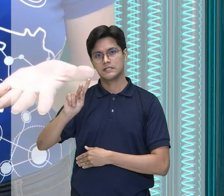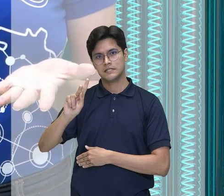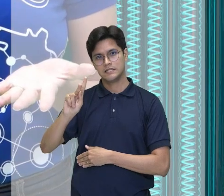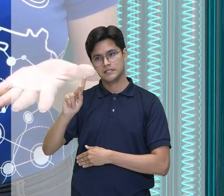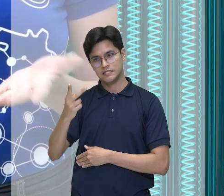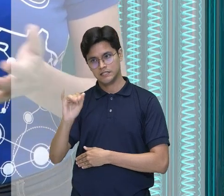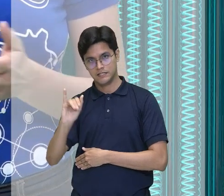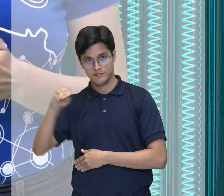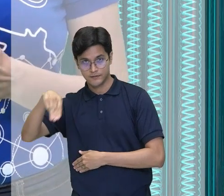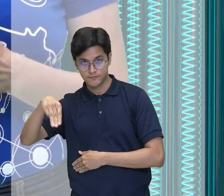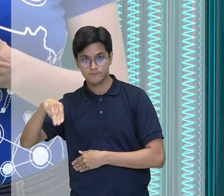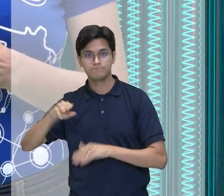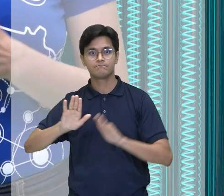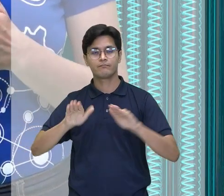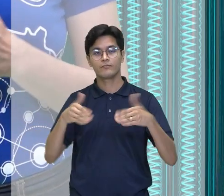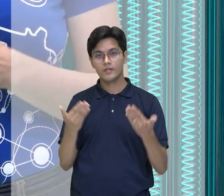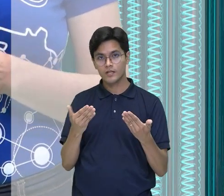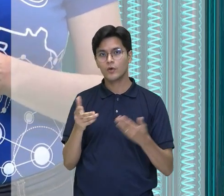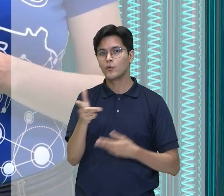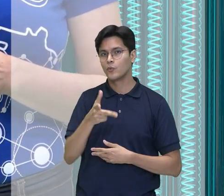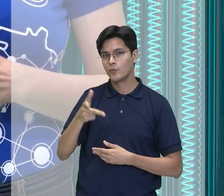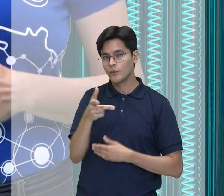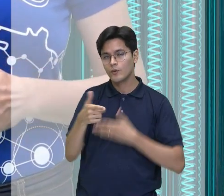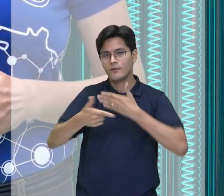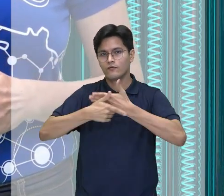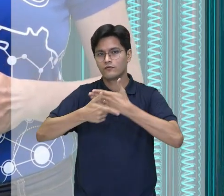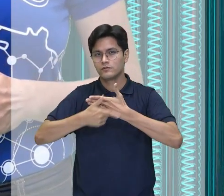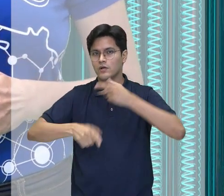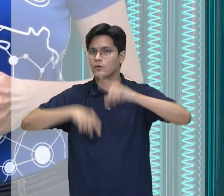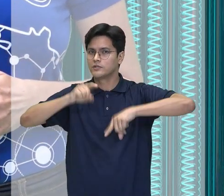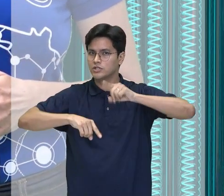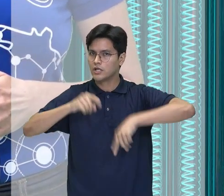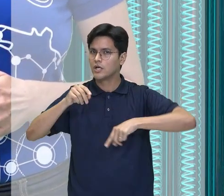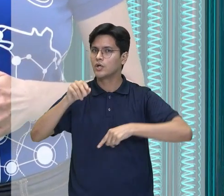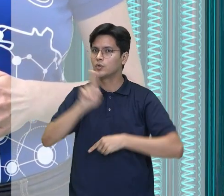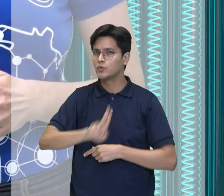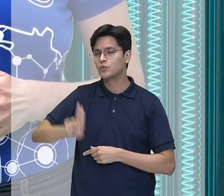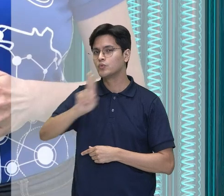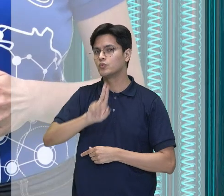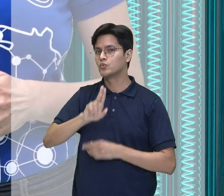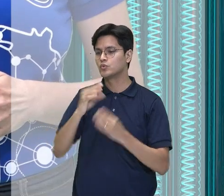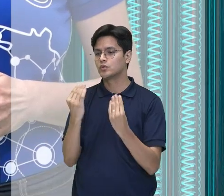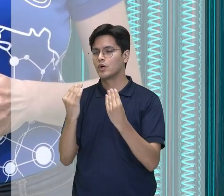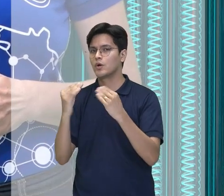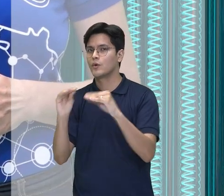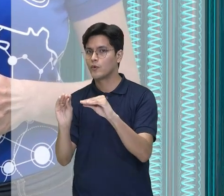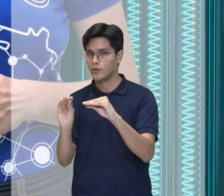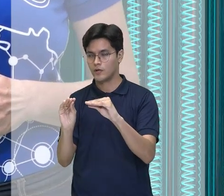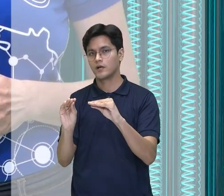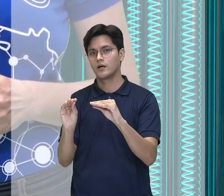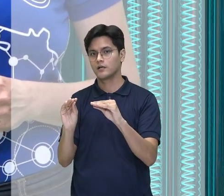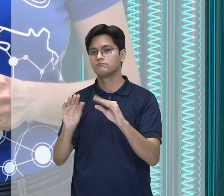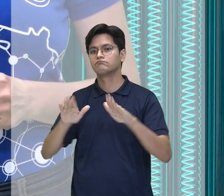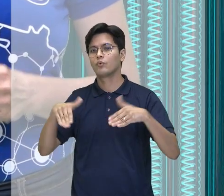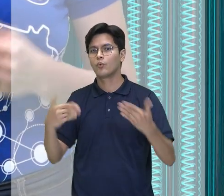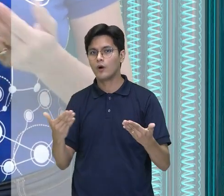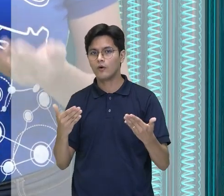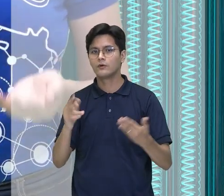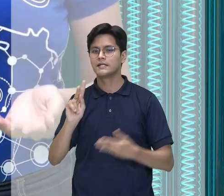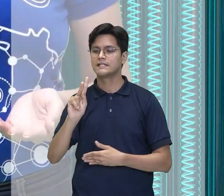Então, o pronome, não é, com função de objeto que eu vou utilizar aqui para me referir a Lucas é o him.